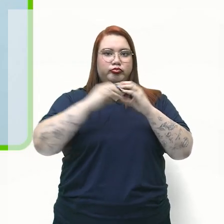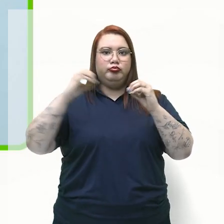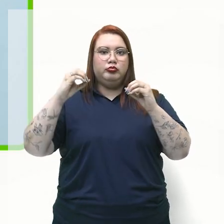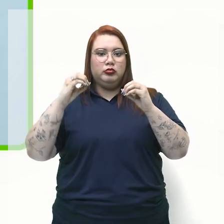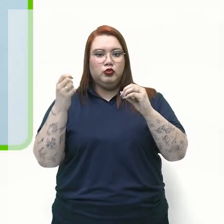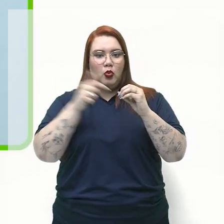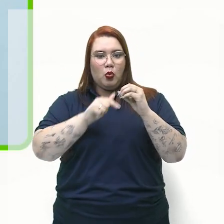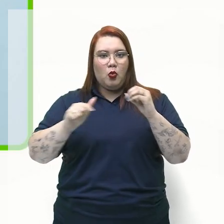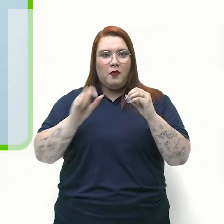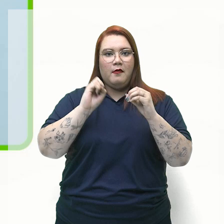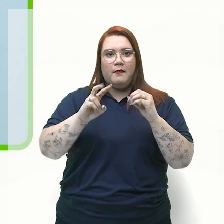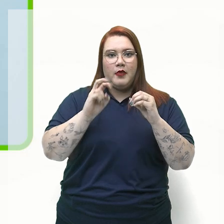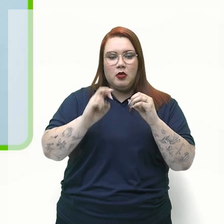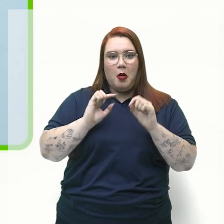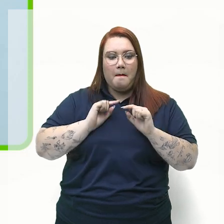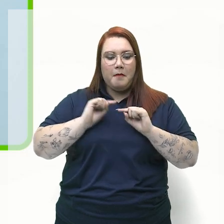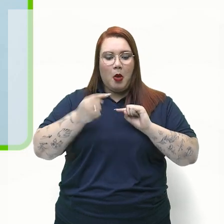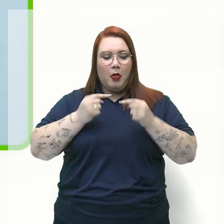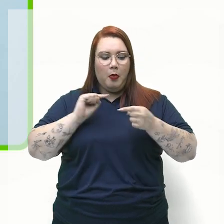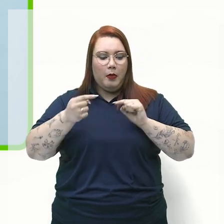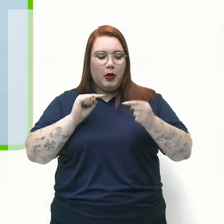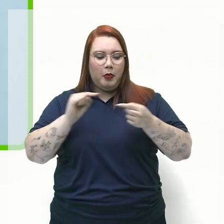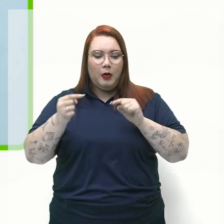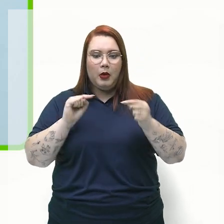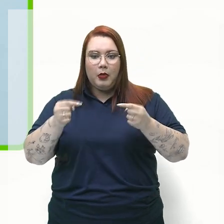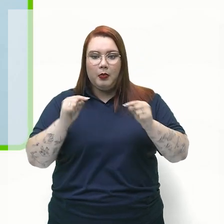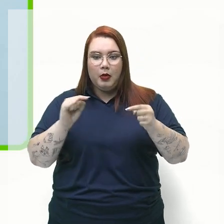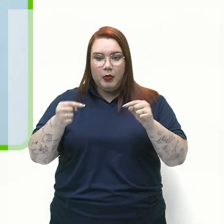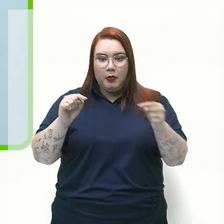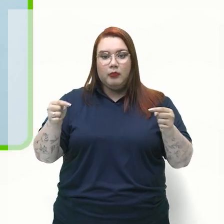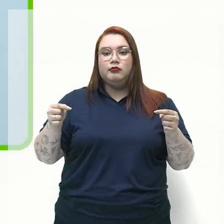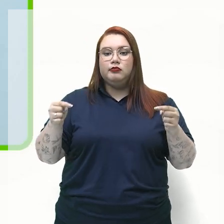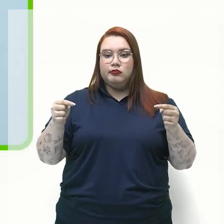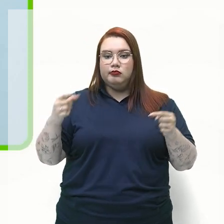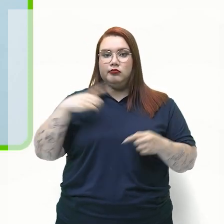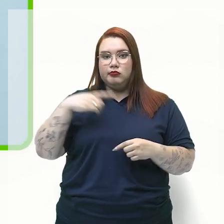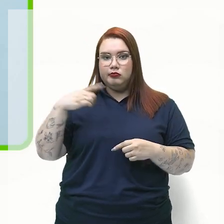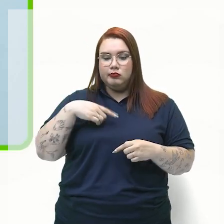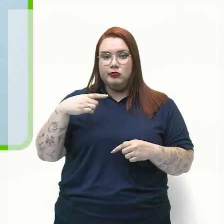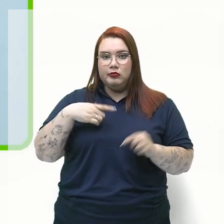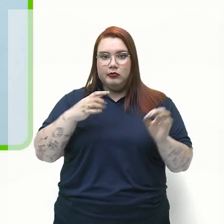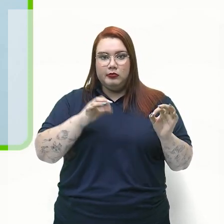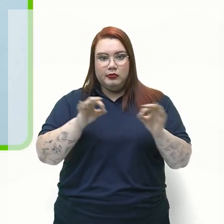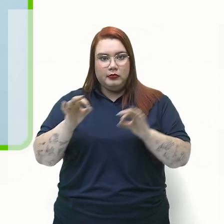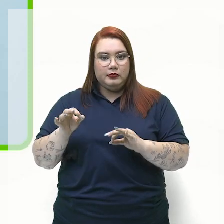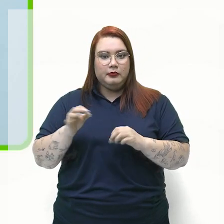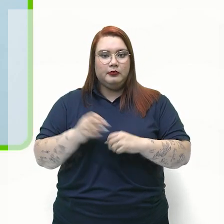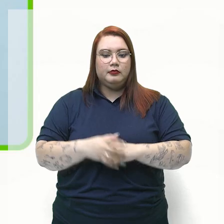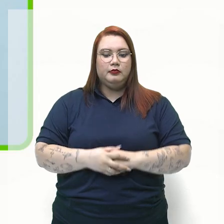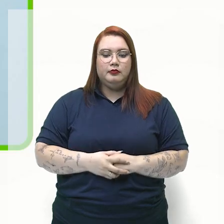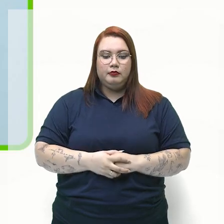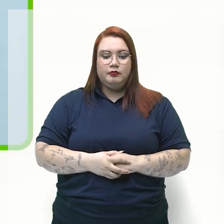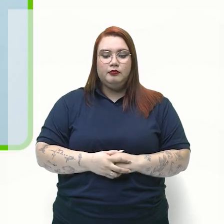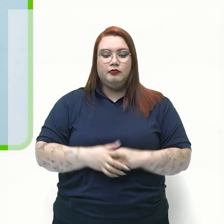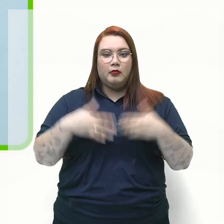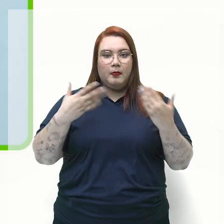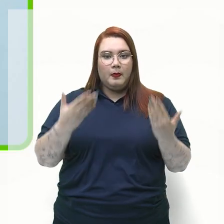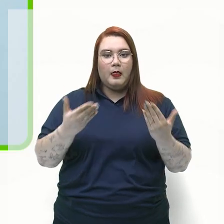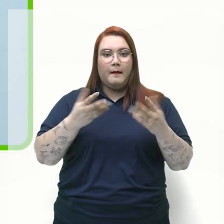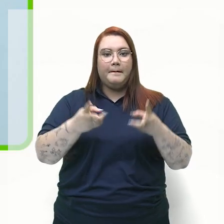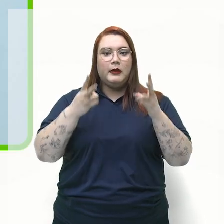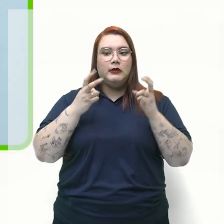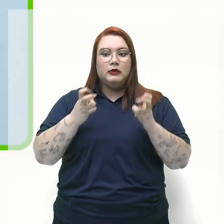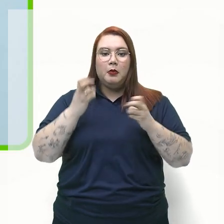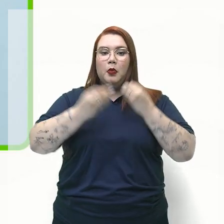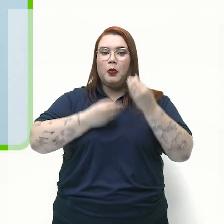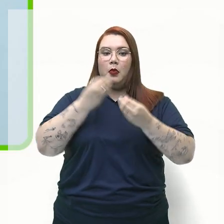esse material e vai ali, né, infectar outras células, outros linfócitos, tá certo? Então, a gente observa aí, né,